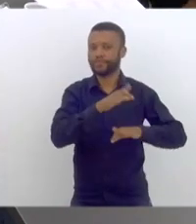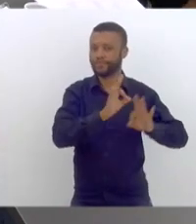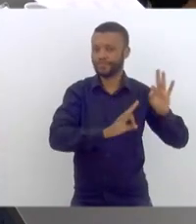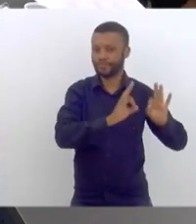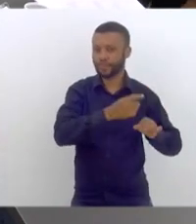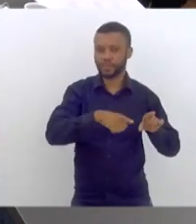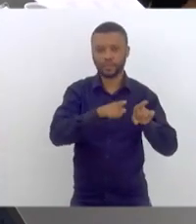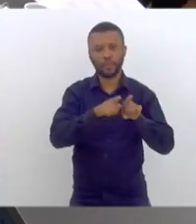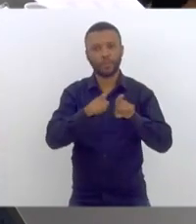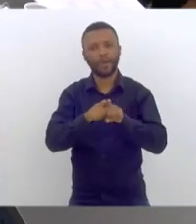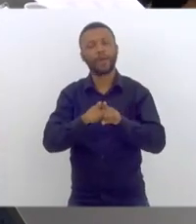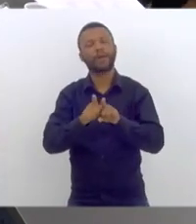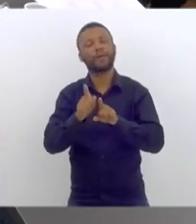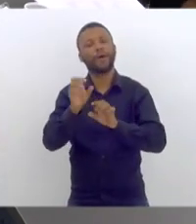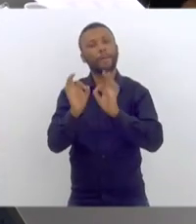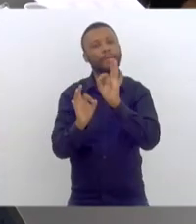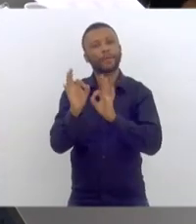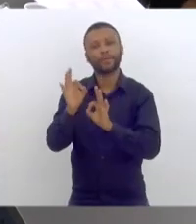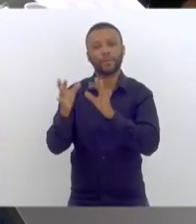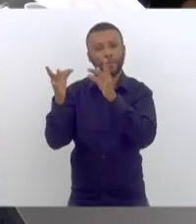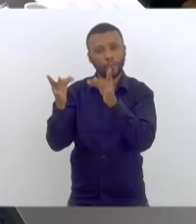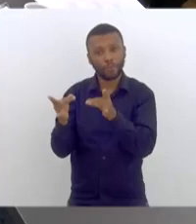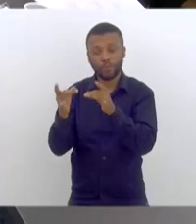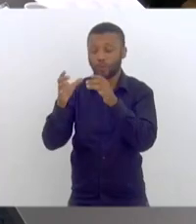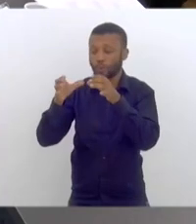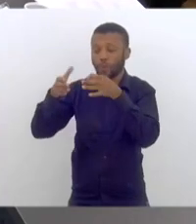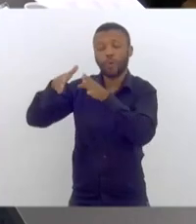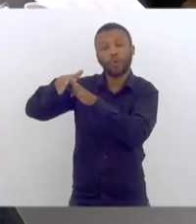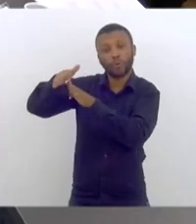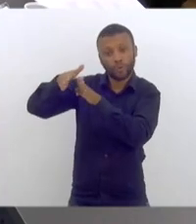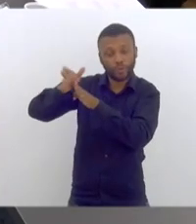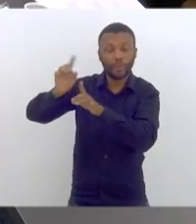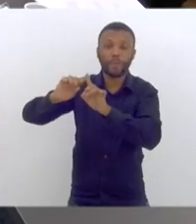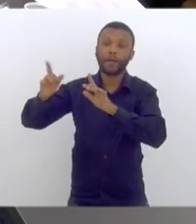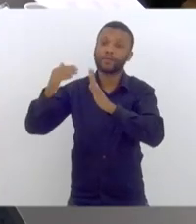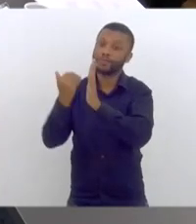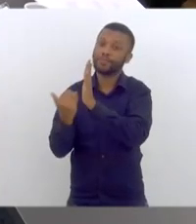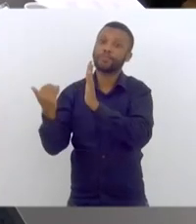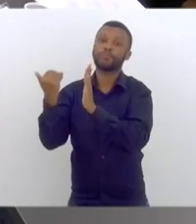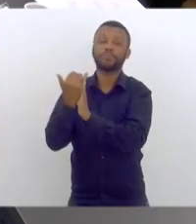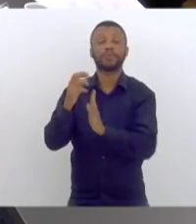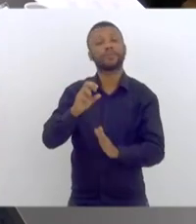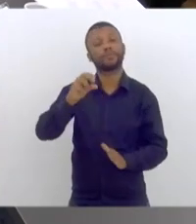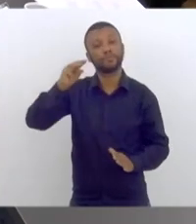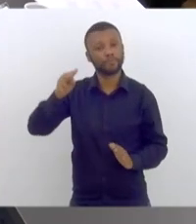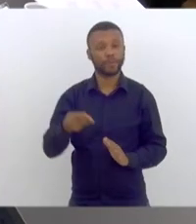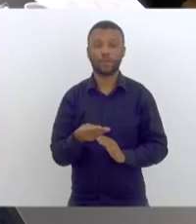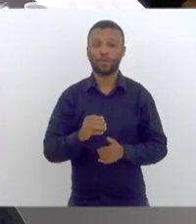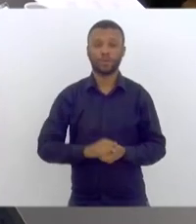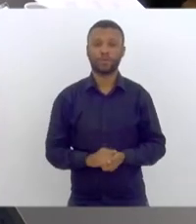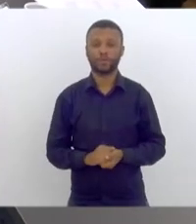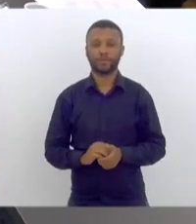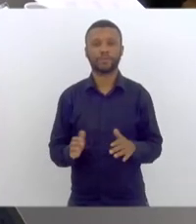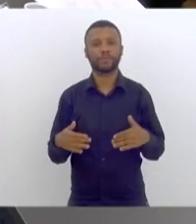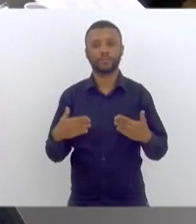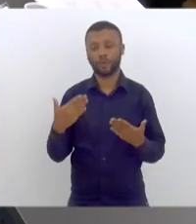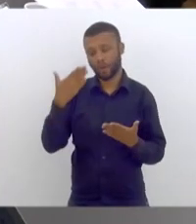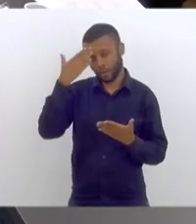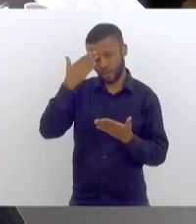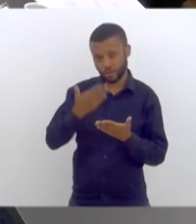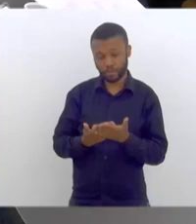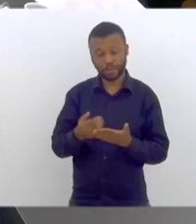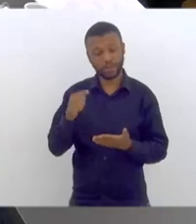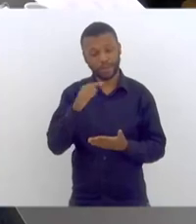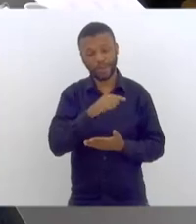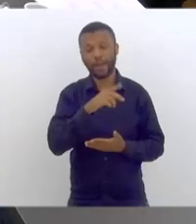operações de vulto maior poderiam ir ao conselho mas aí já ultrapassarem muito esses cinco milhões Então acho que a Doutora Priscila